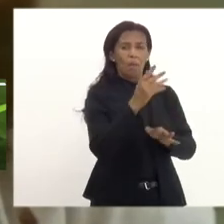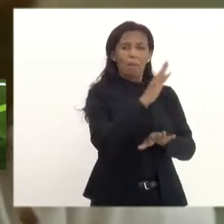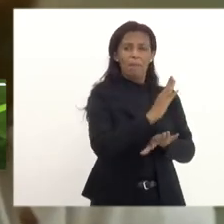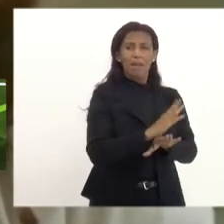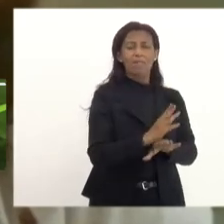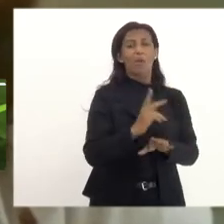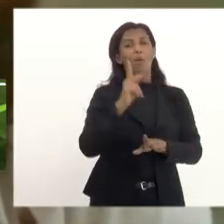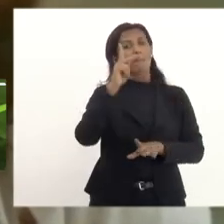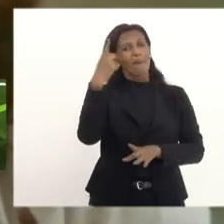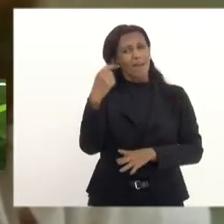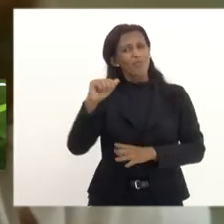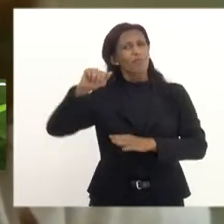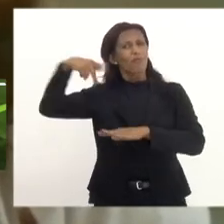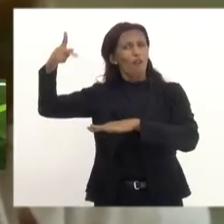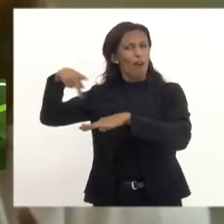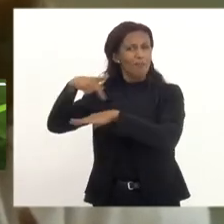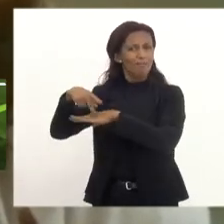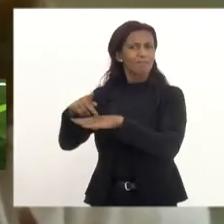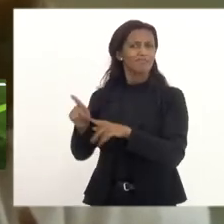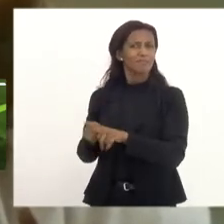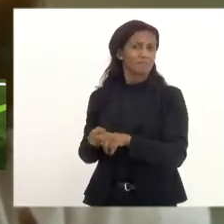também, porque afinal de contas